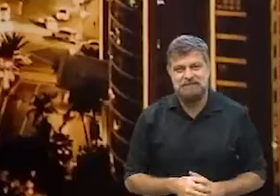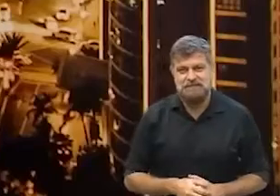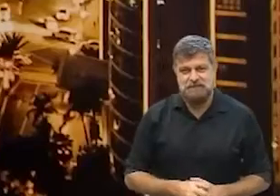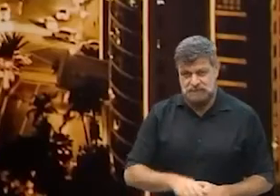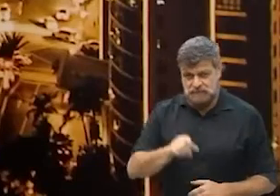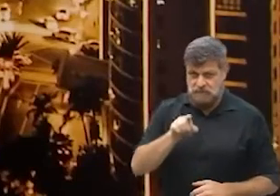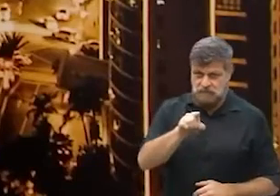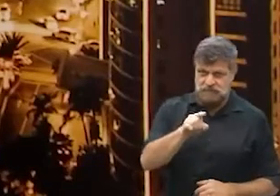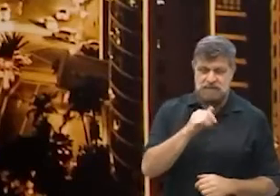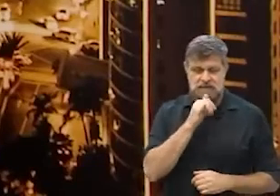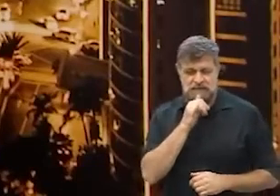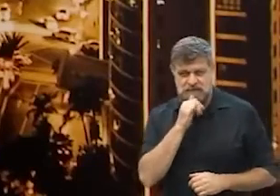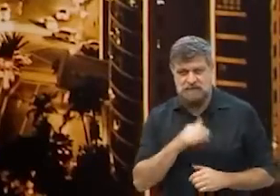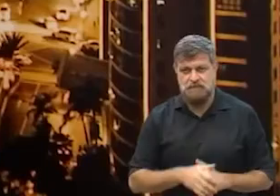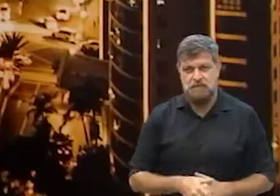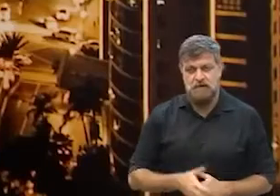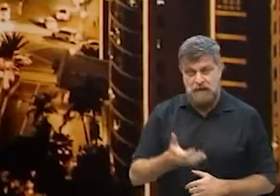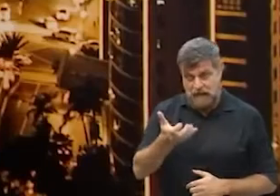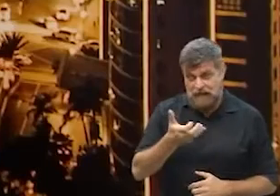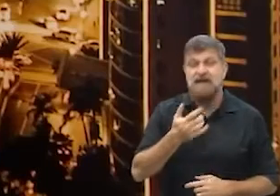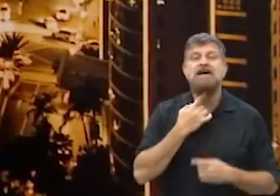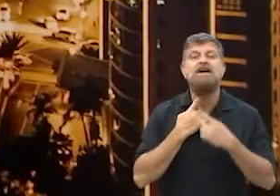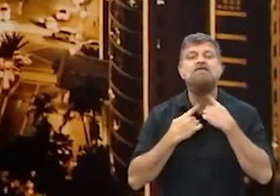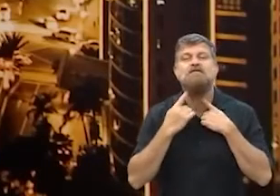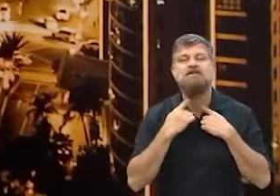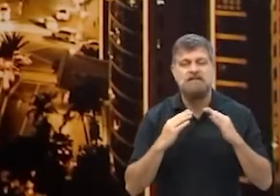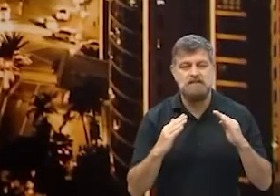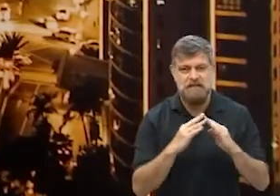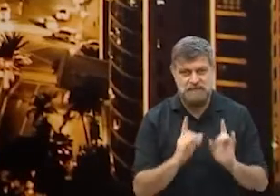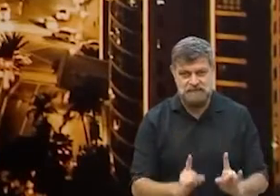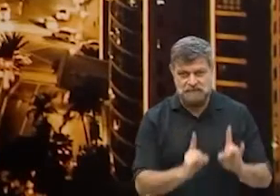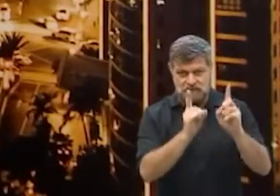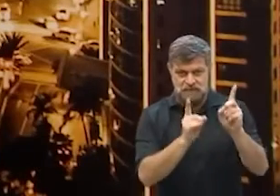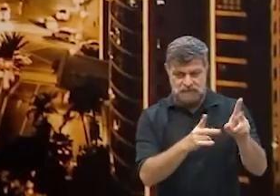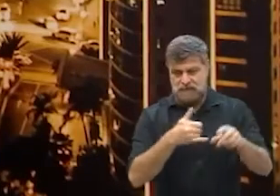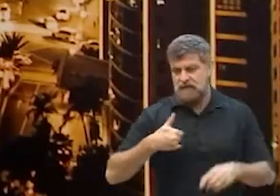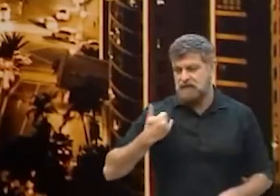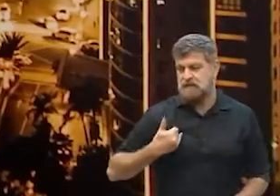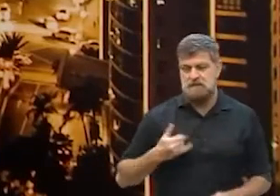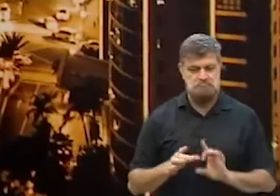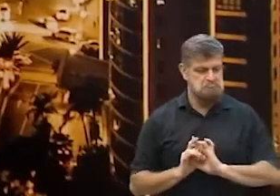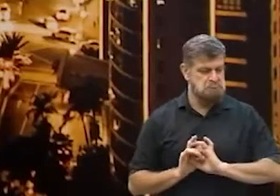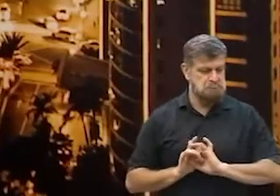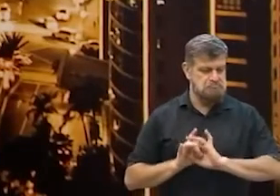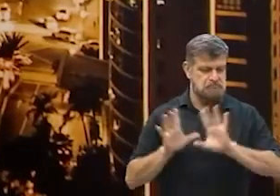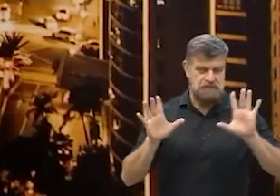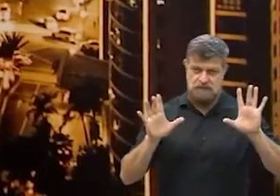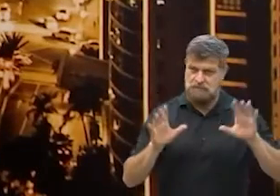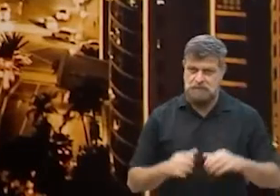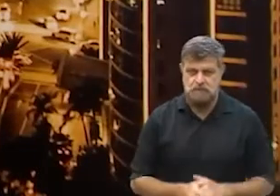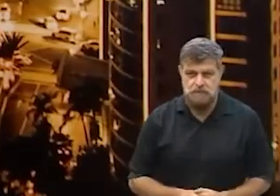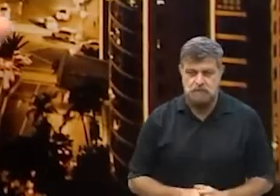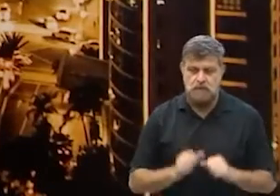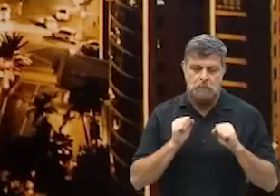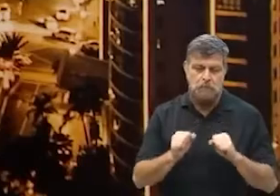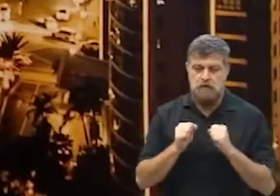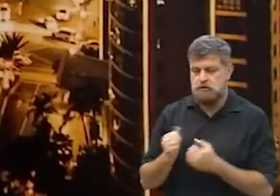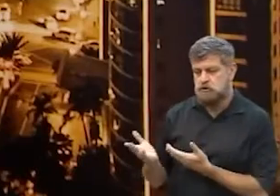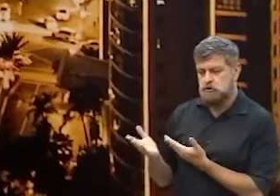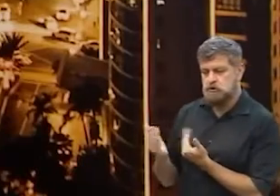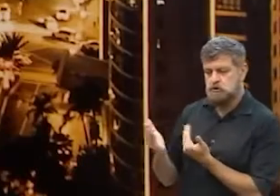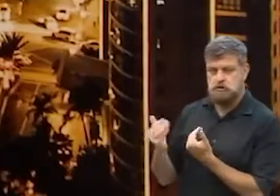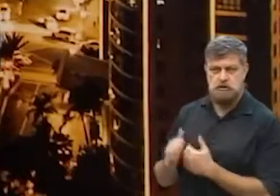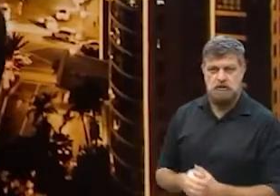para você ser corretor de imóveis, não tem idade, tá, pessoal? Tanto um